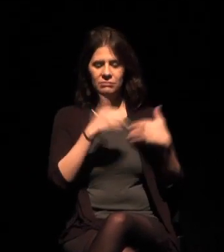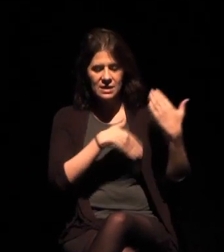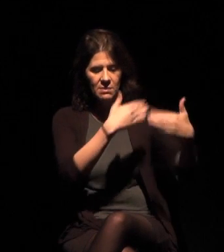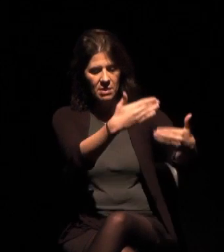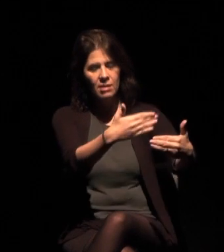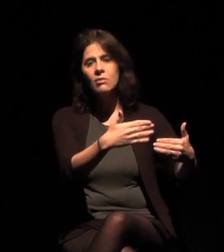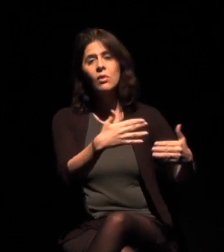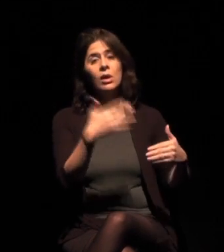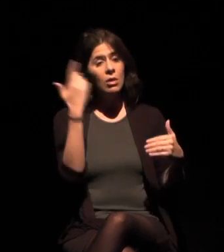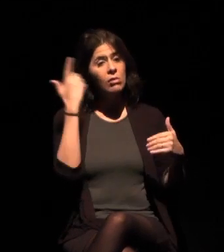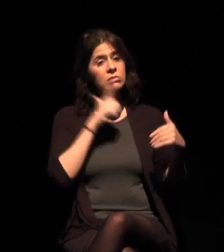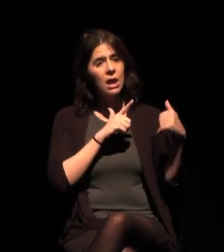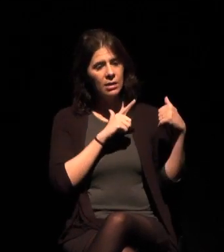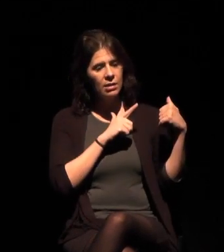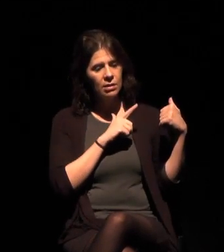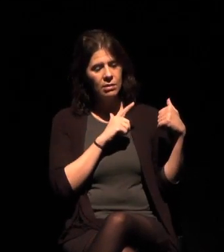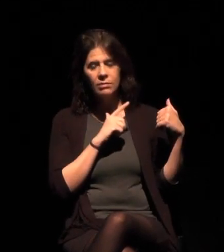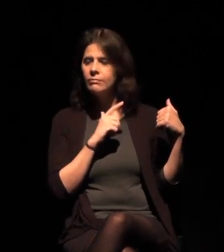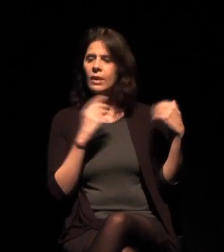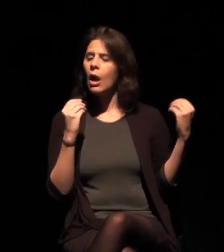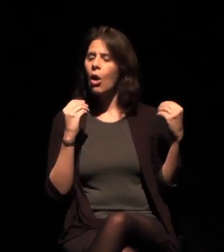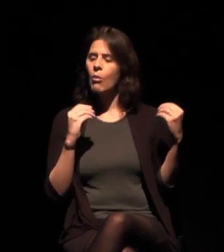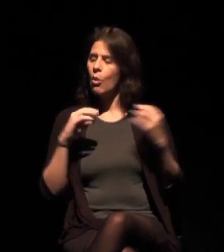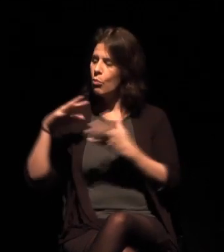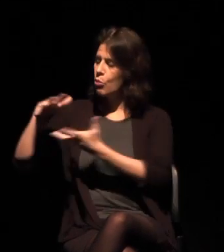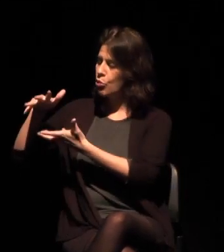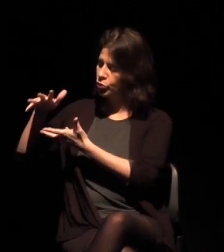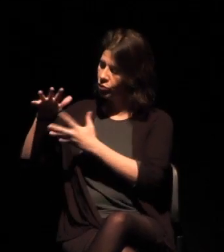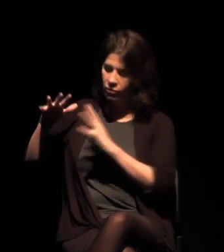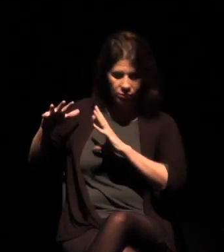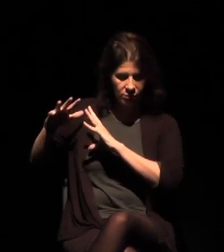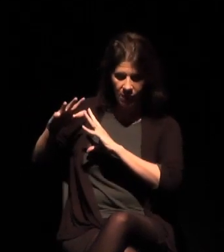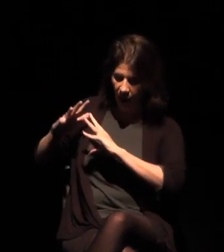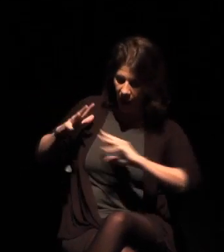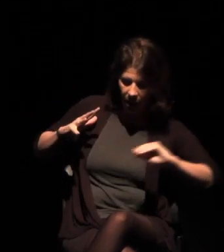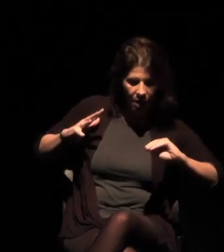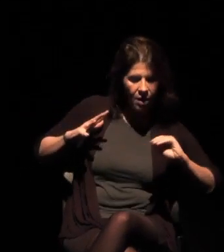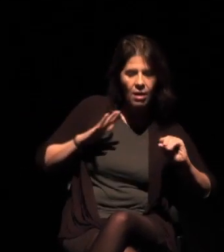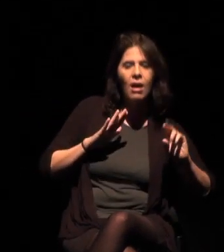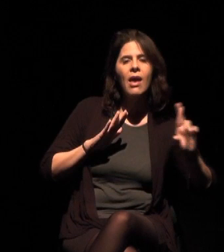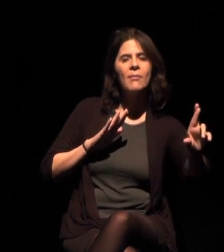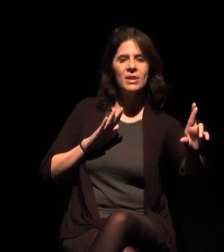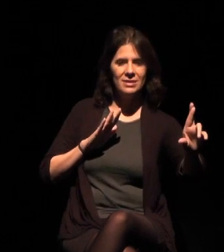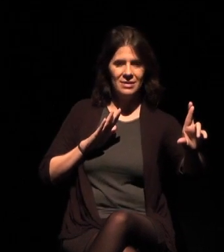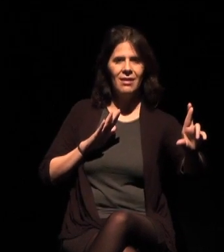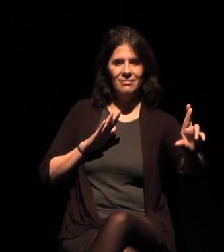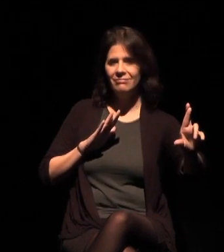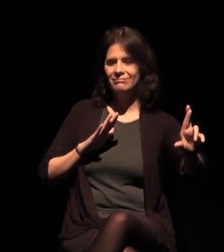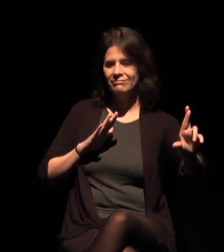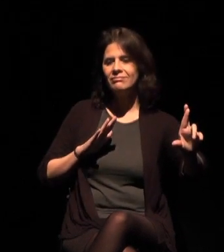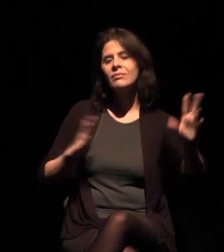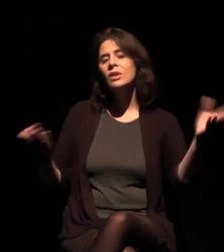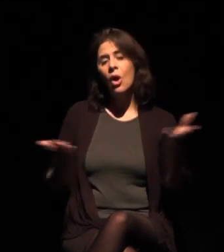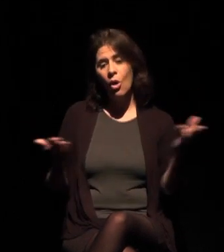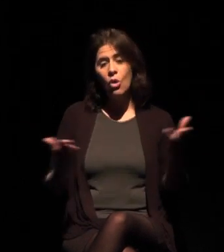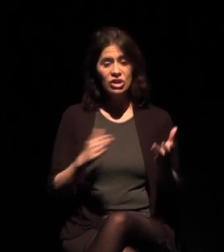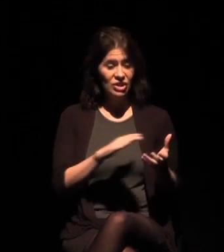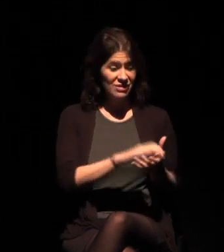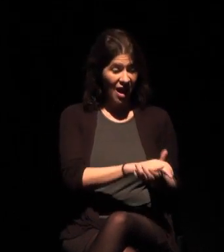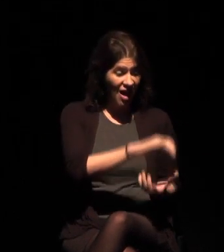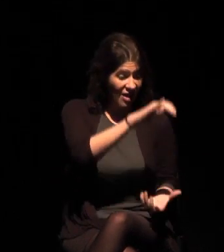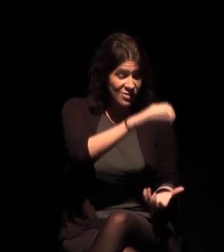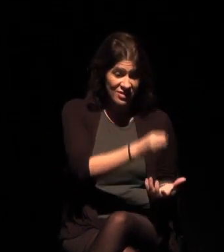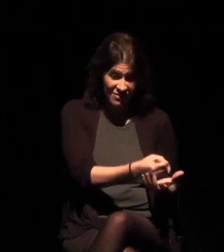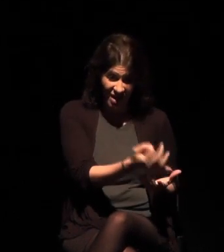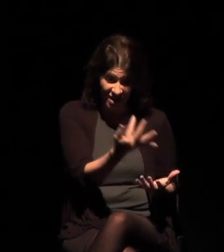hoje em dia devido ao grande quantidade de dados que a sociedade está gerando a área está assim